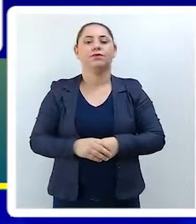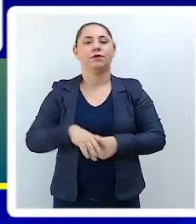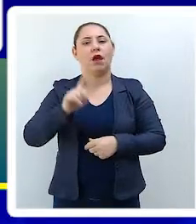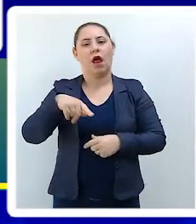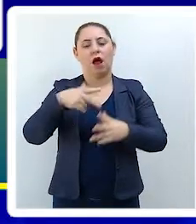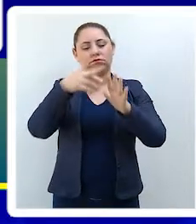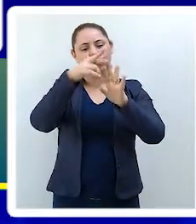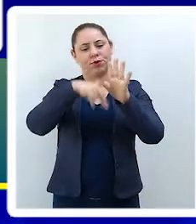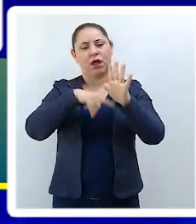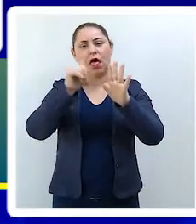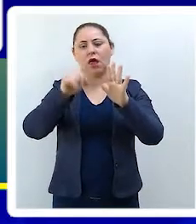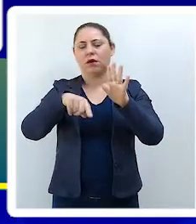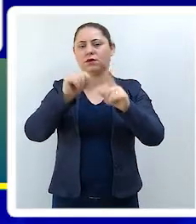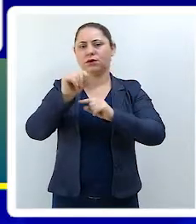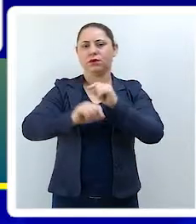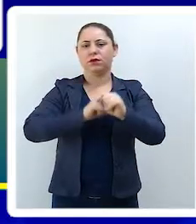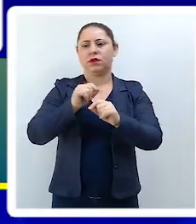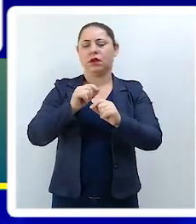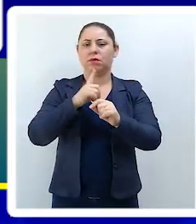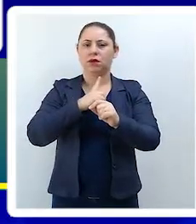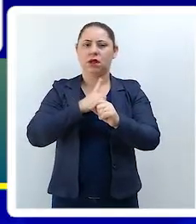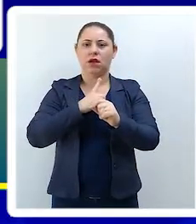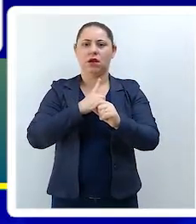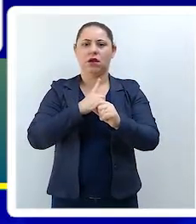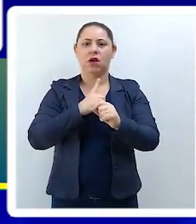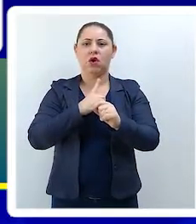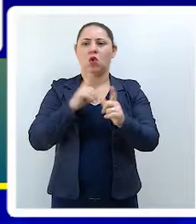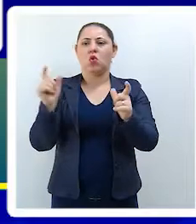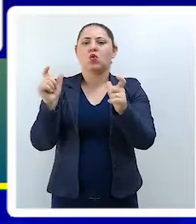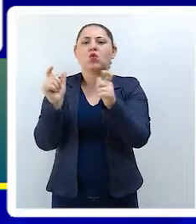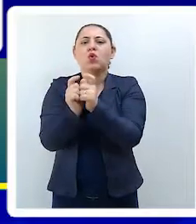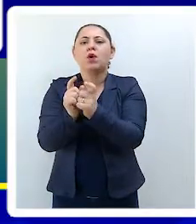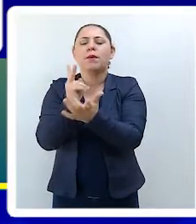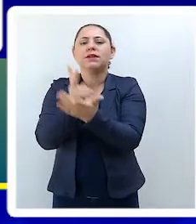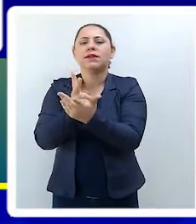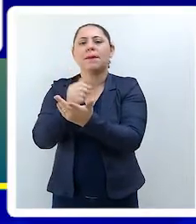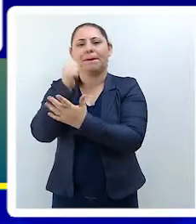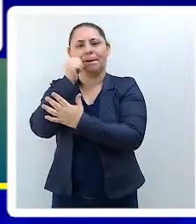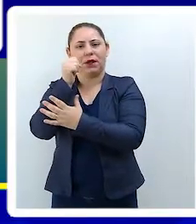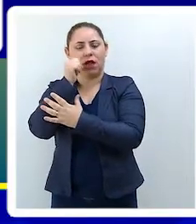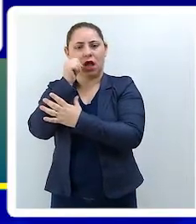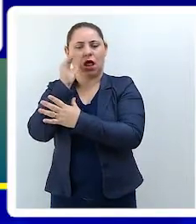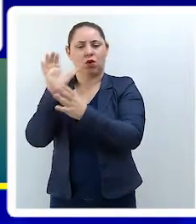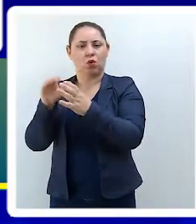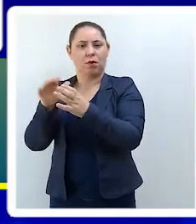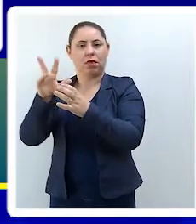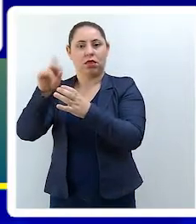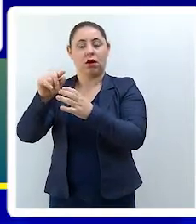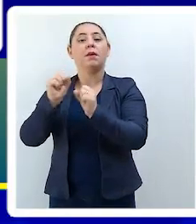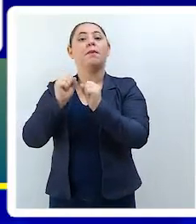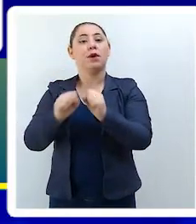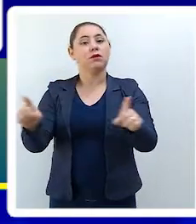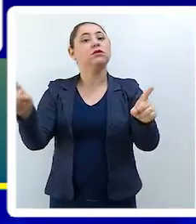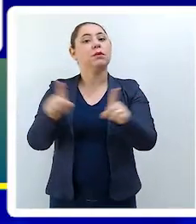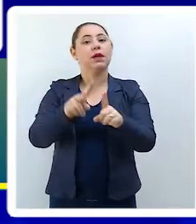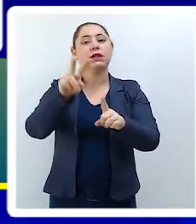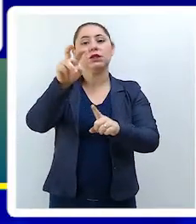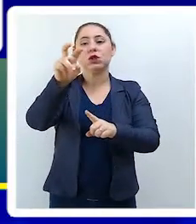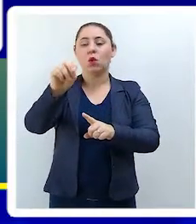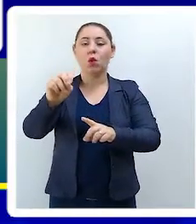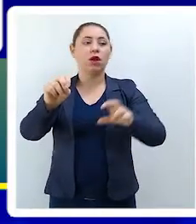Então, assim, essa regra não é uma regra para que o menor percentual seja para candidatas mulheres. E pode ser